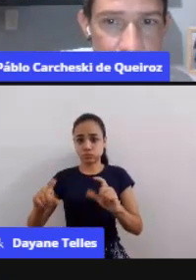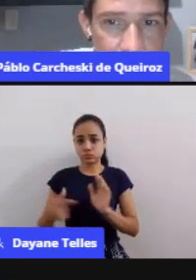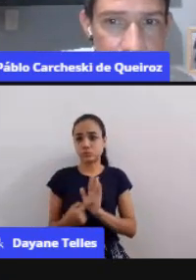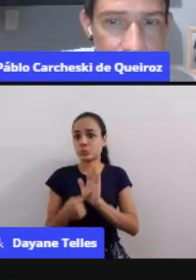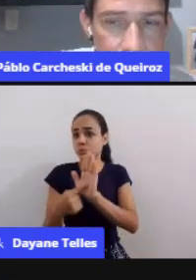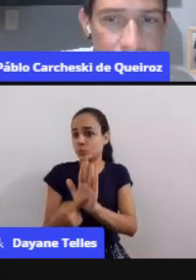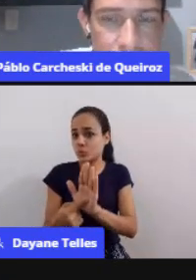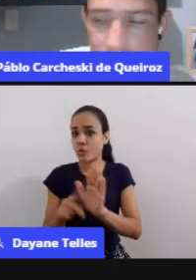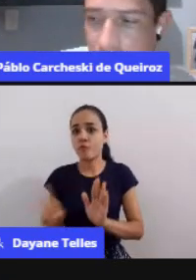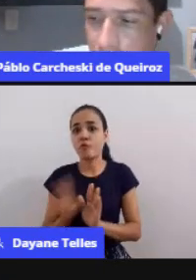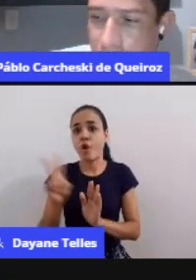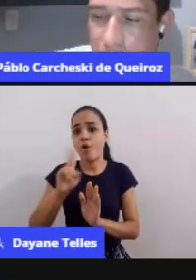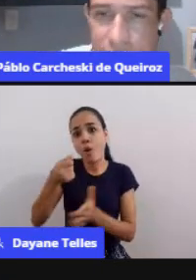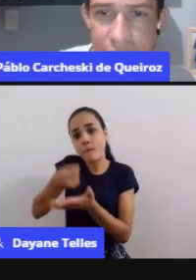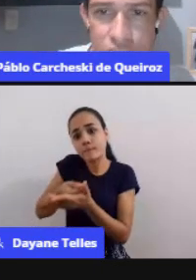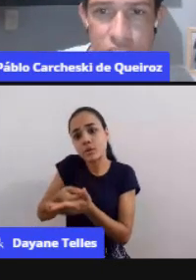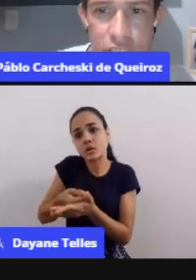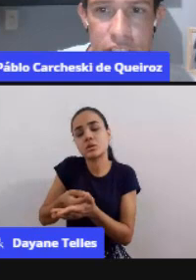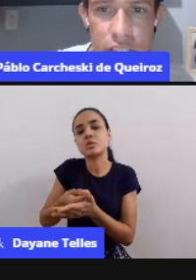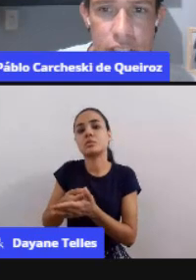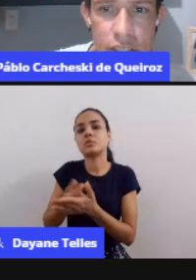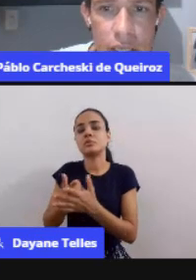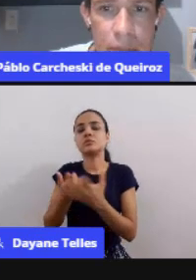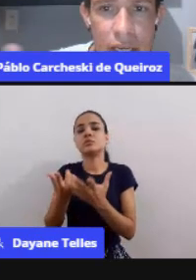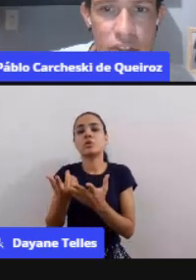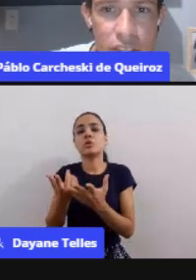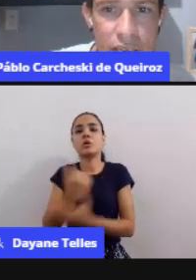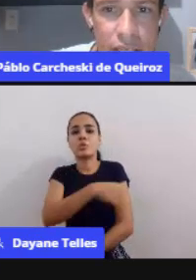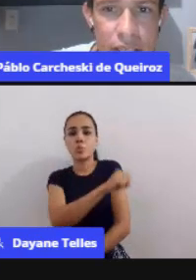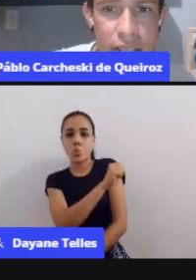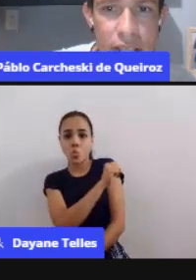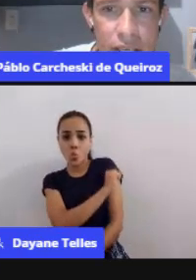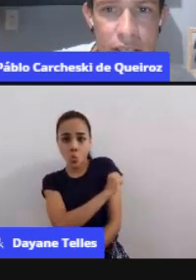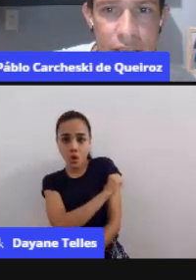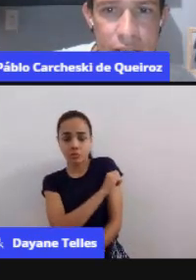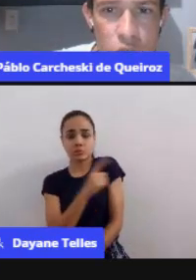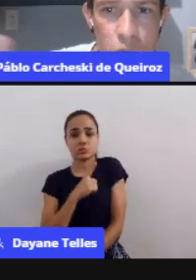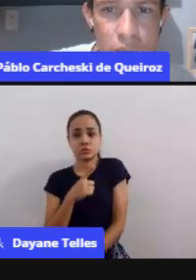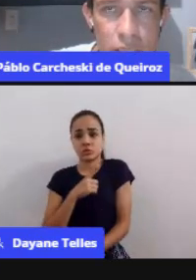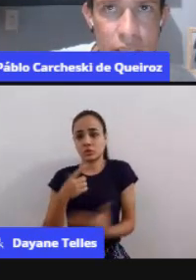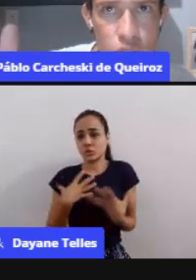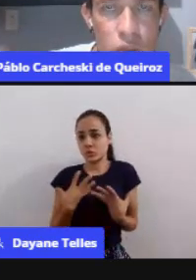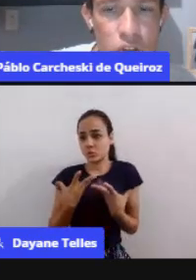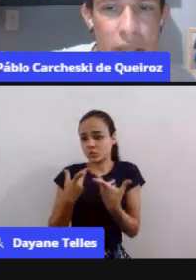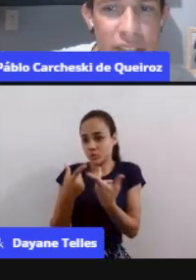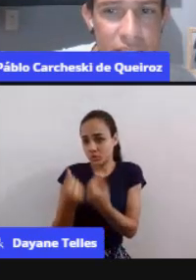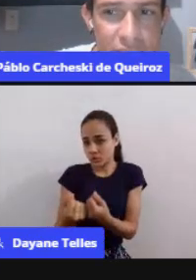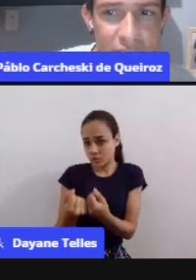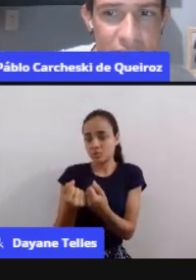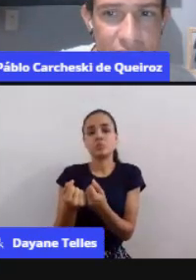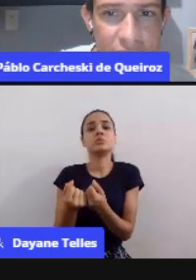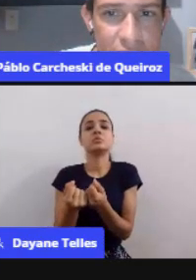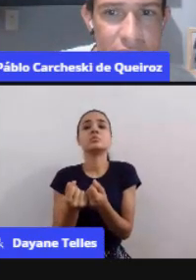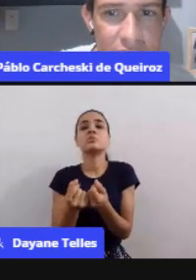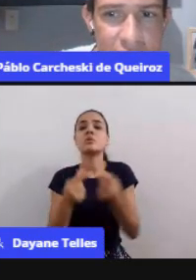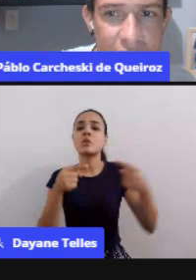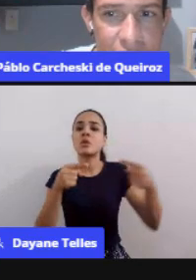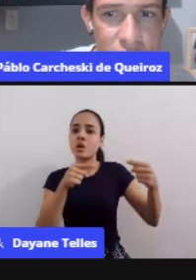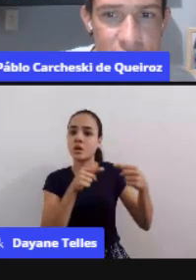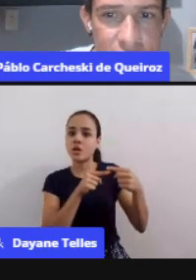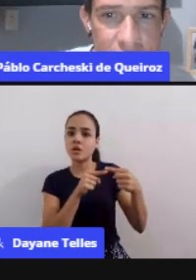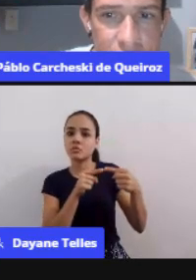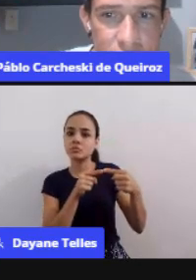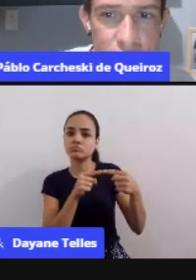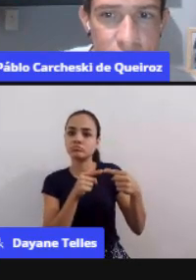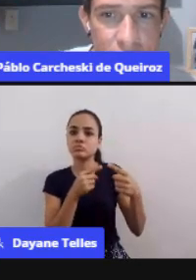engano, no 8º ano, tem lá uma habilidade que é para relacionar duas ou mais grandezas, né? Nesse